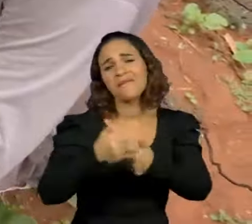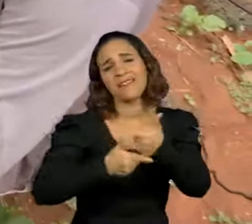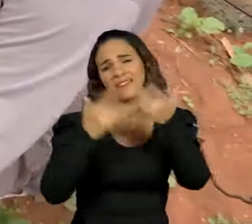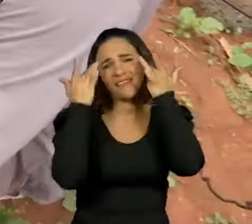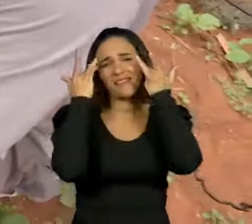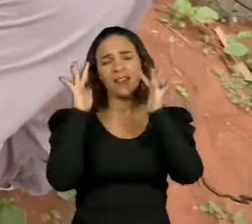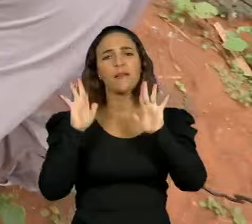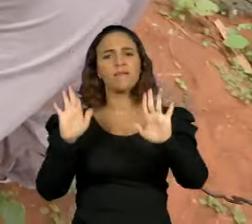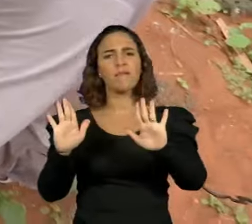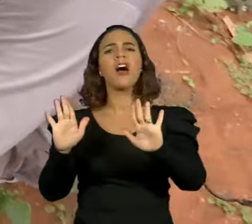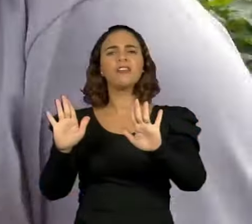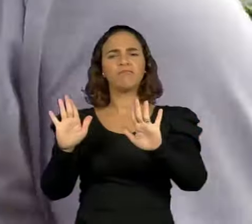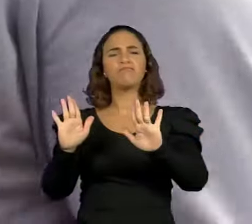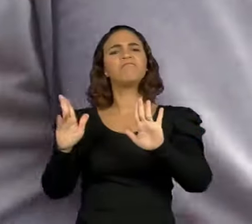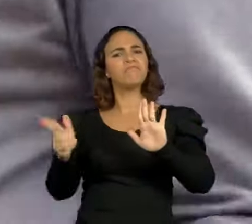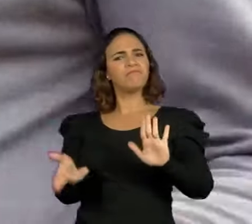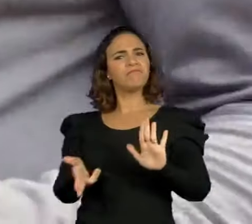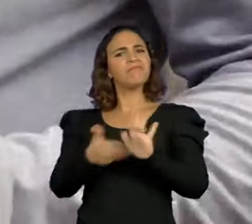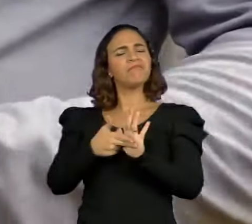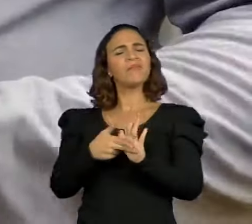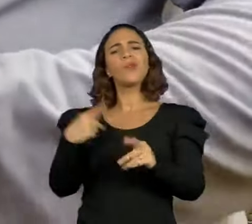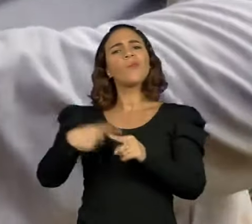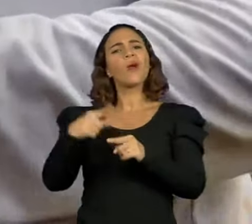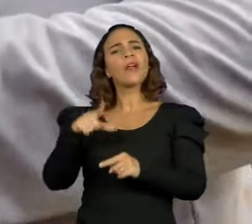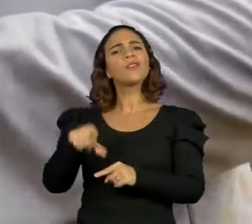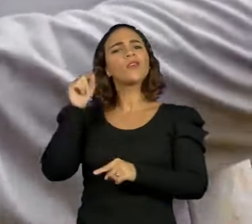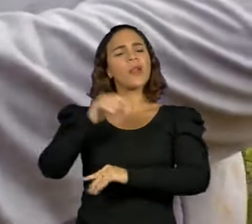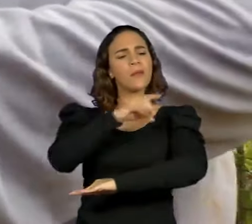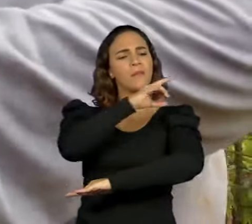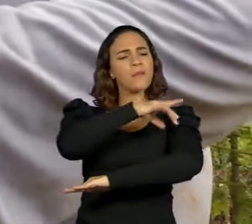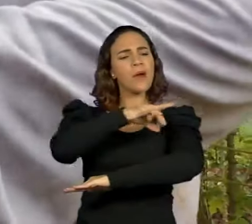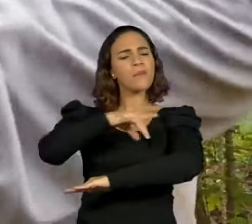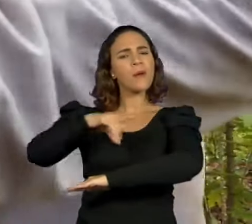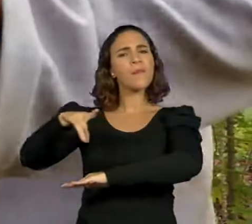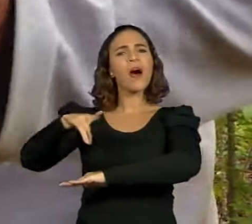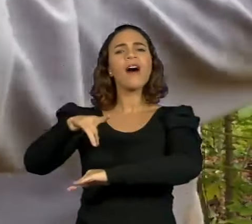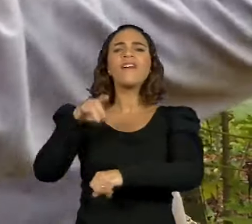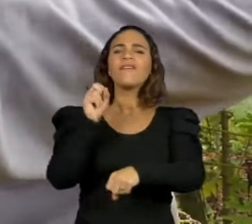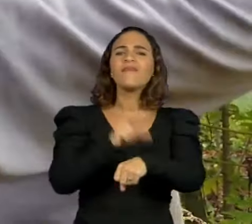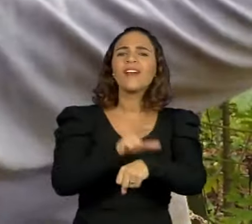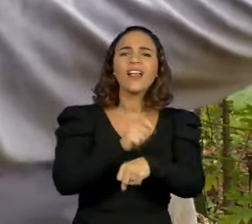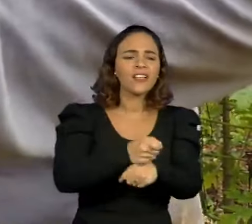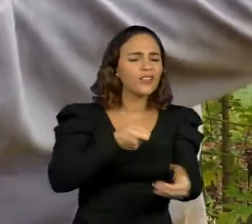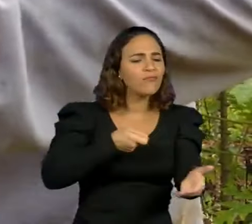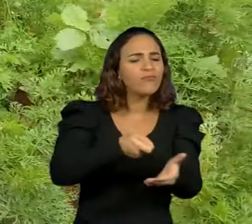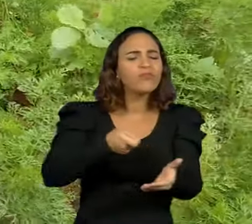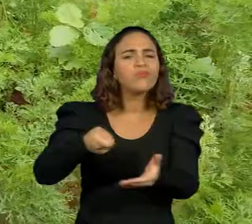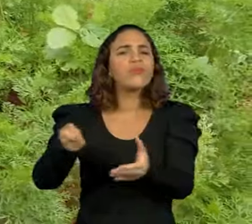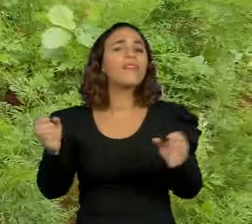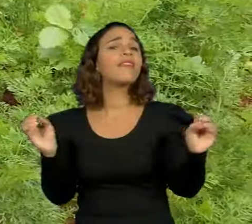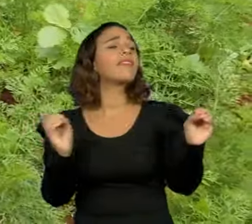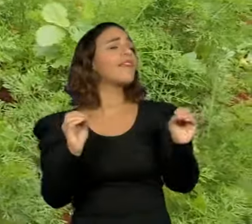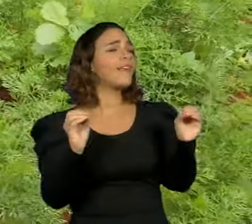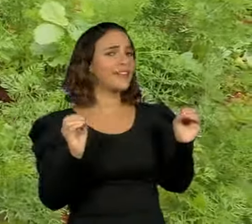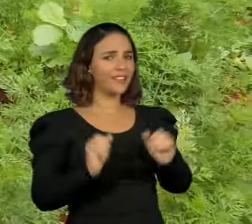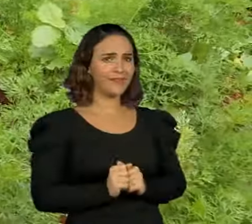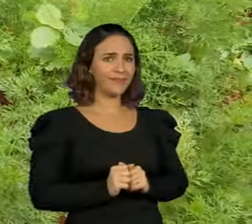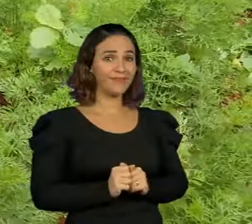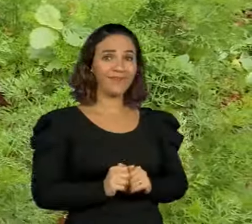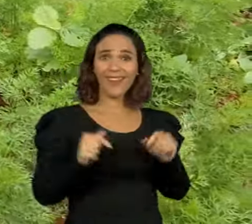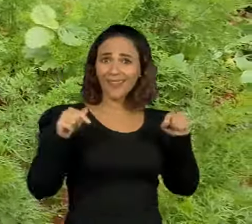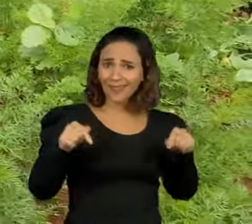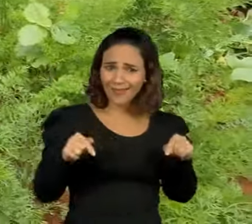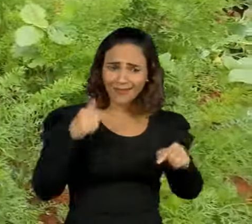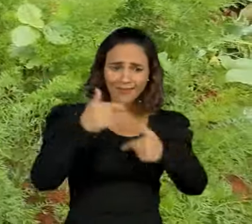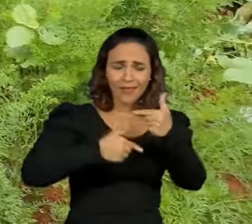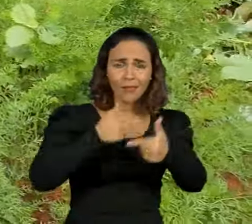com convicção porque escolheu a agricultura orgânica. Aqui a gente trabalha livre